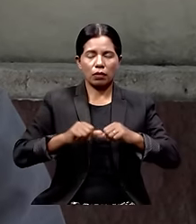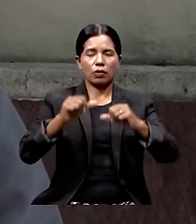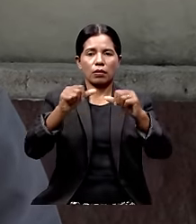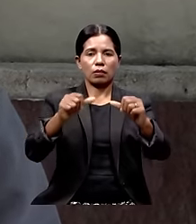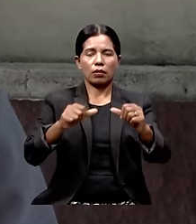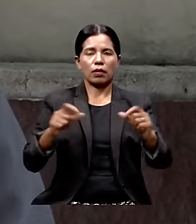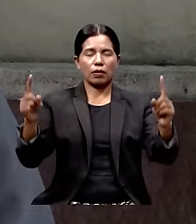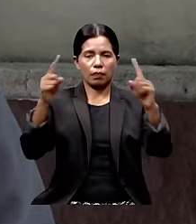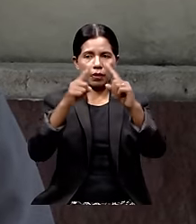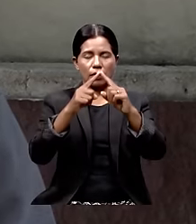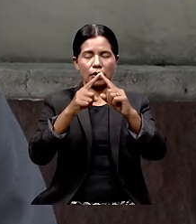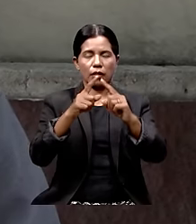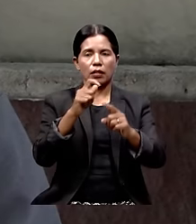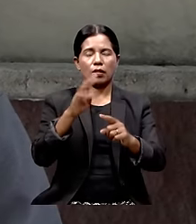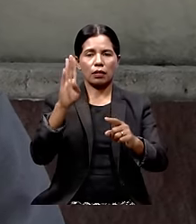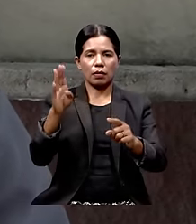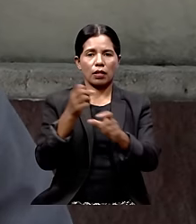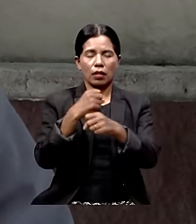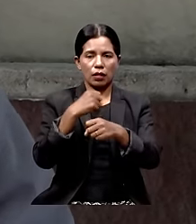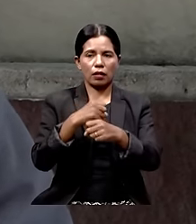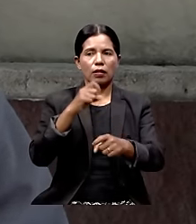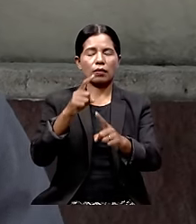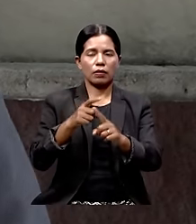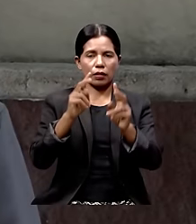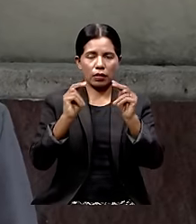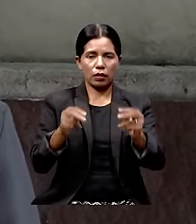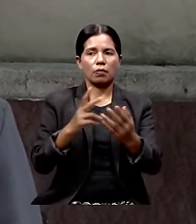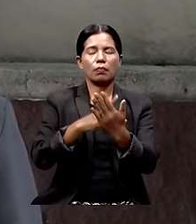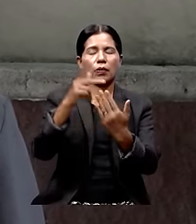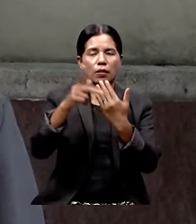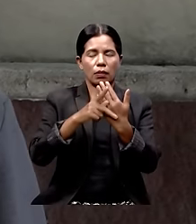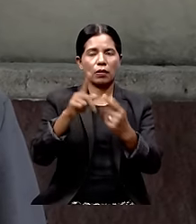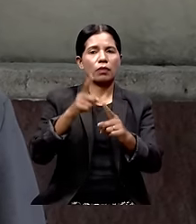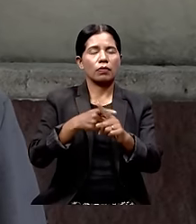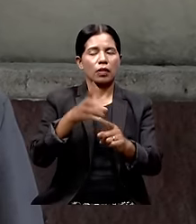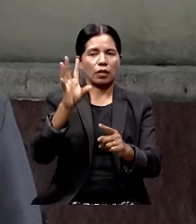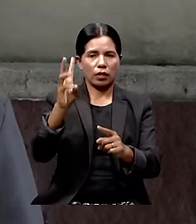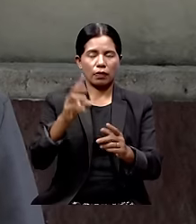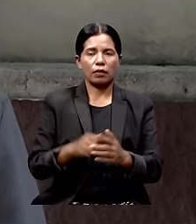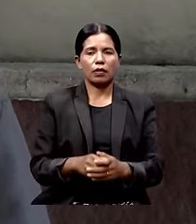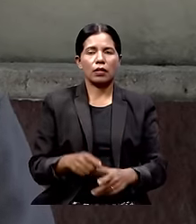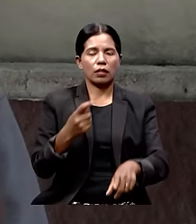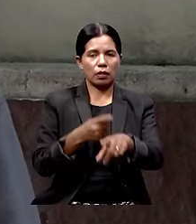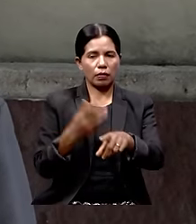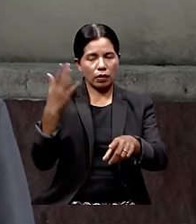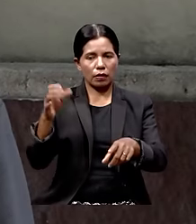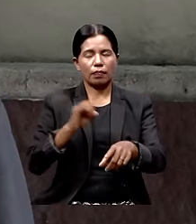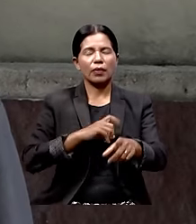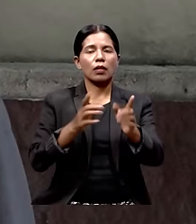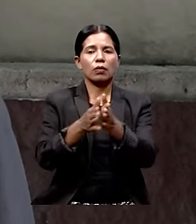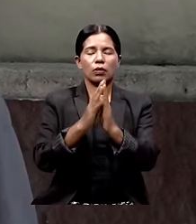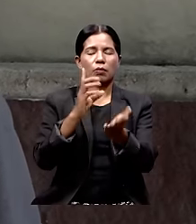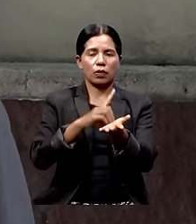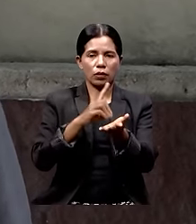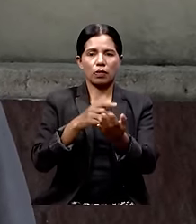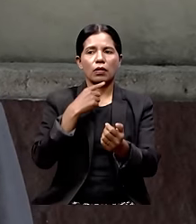ba TV ne halo program ne fulane ebe momento ne a konfirma doktor